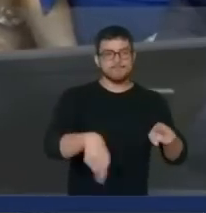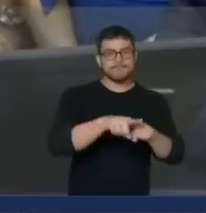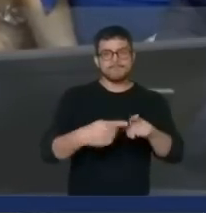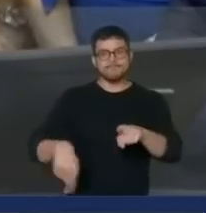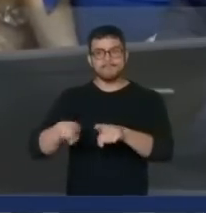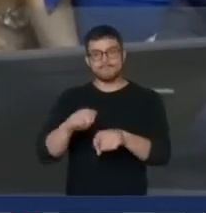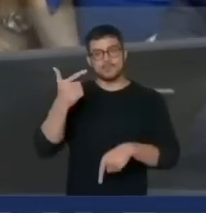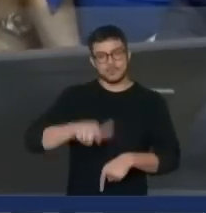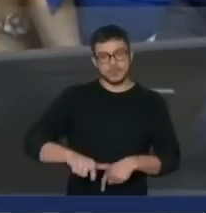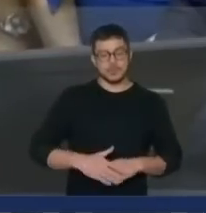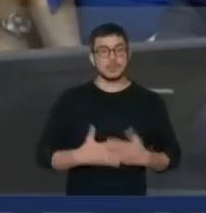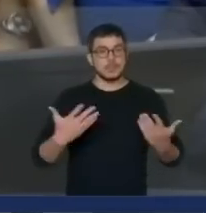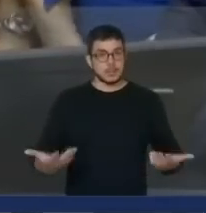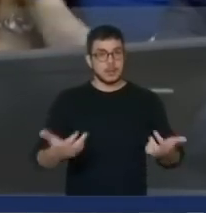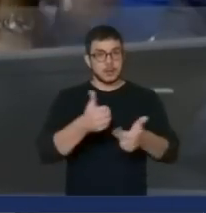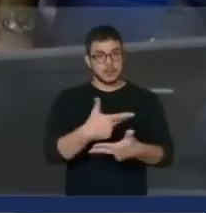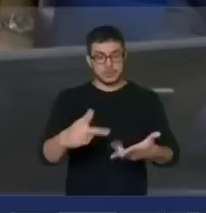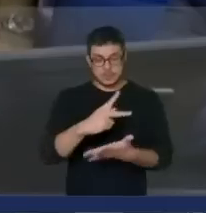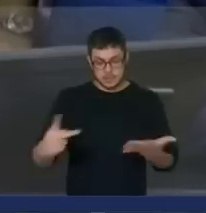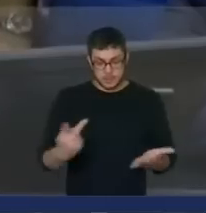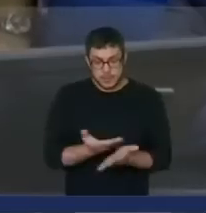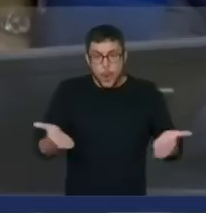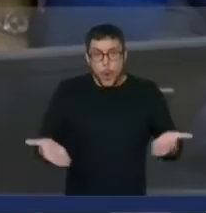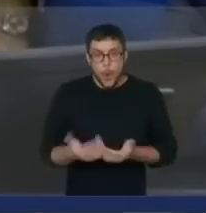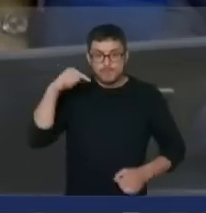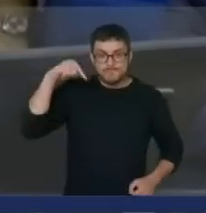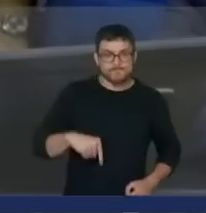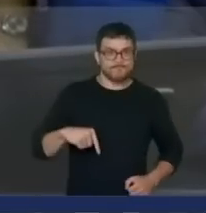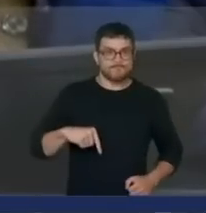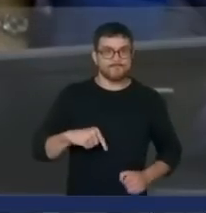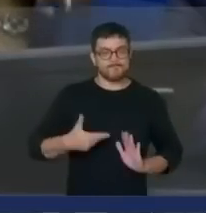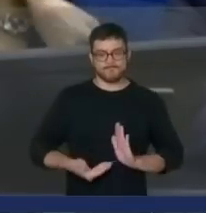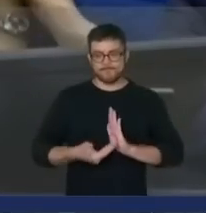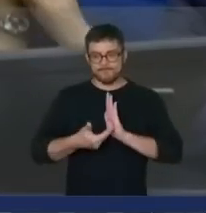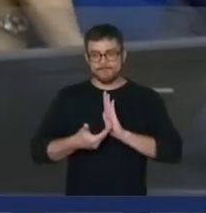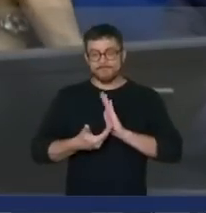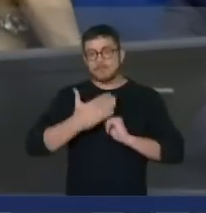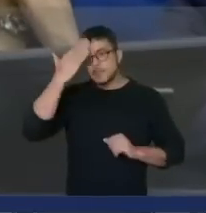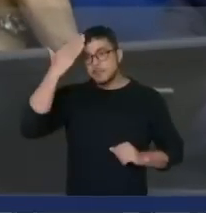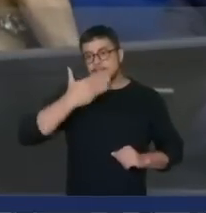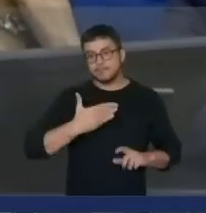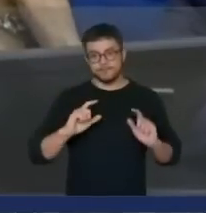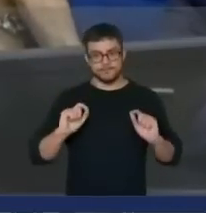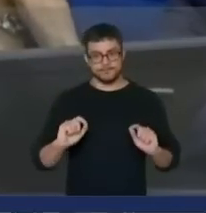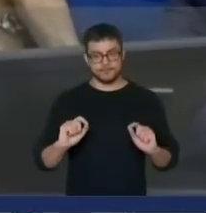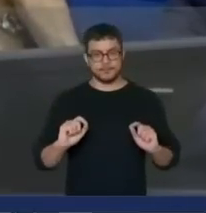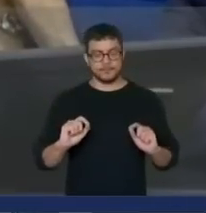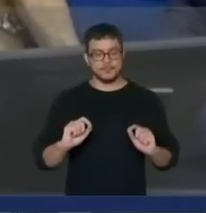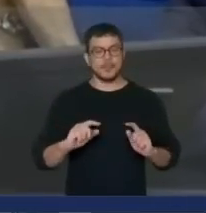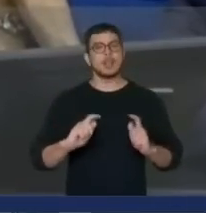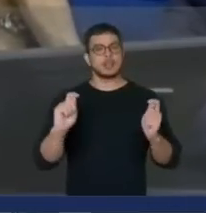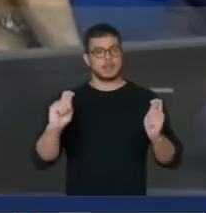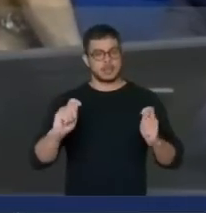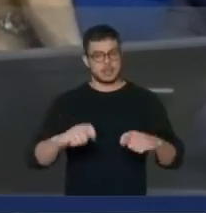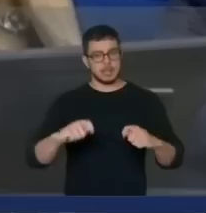aqui, nesta eleição histórica da Câmara Federal, é uma demonstração de como isso é possível,